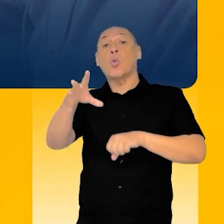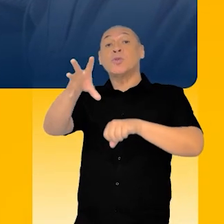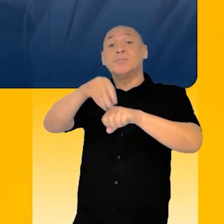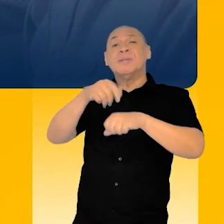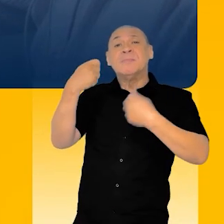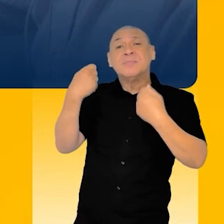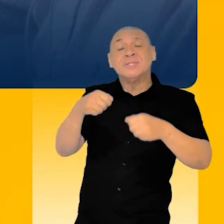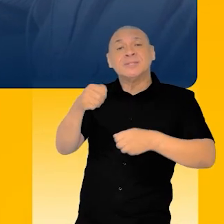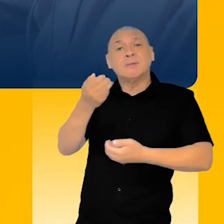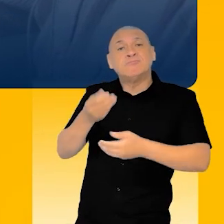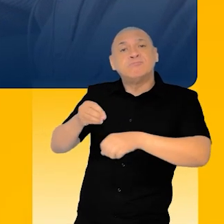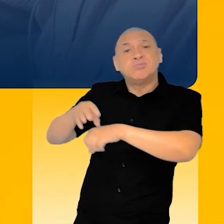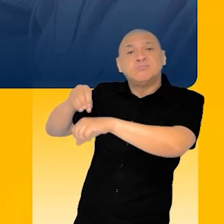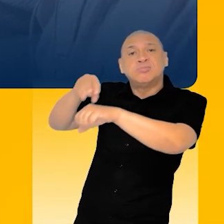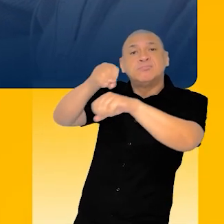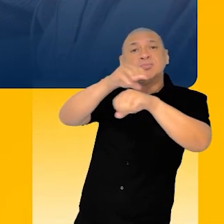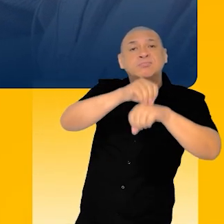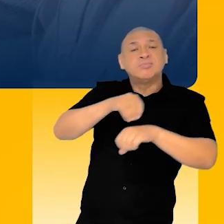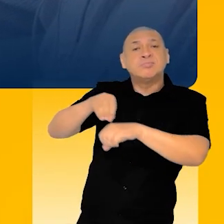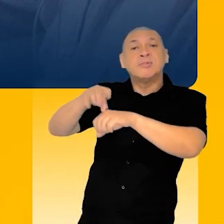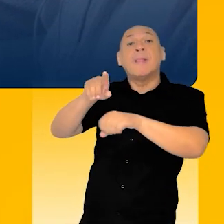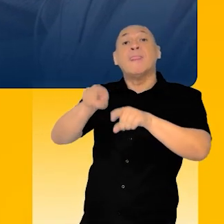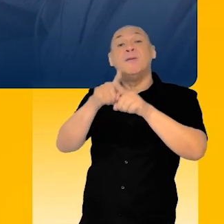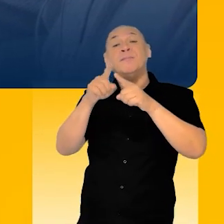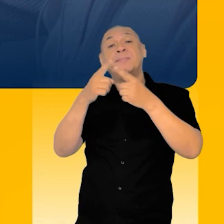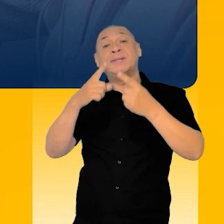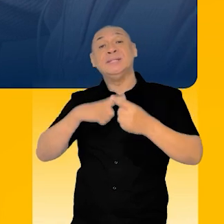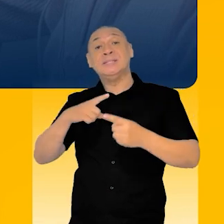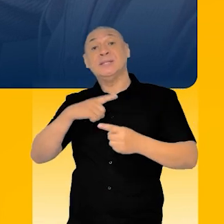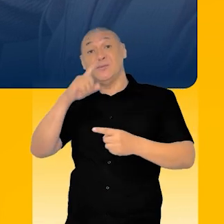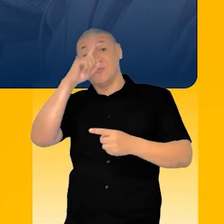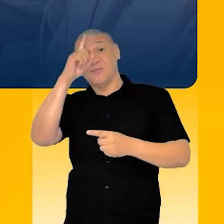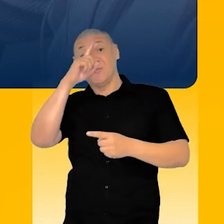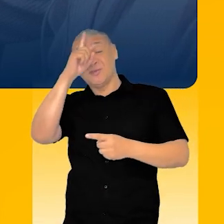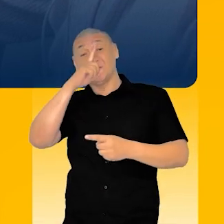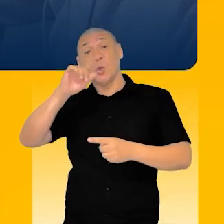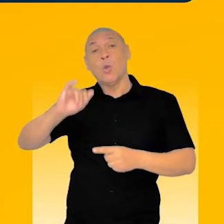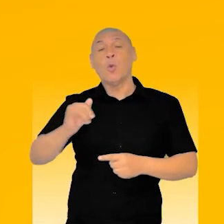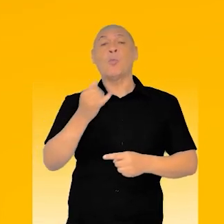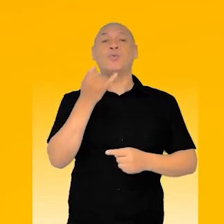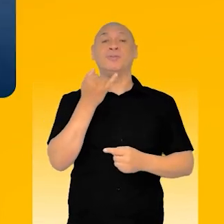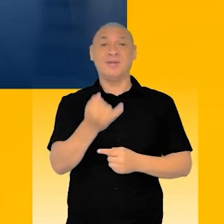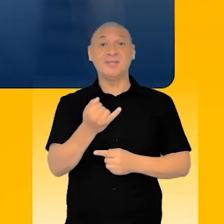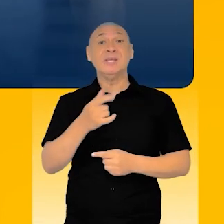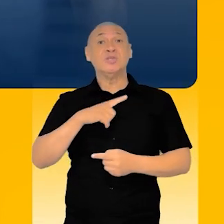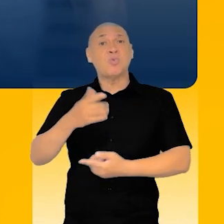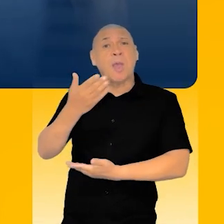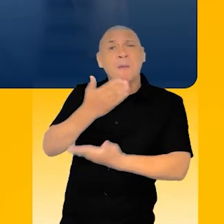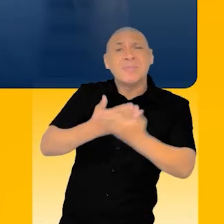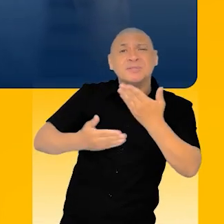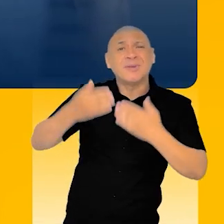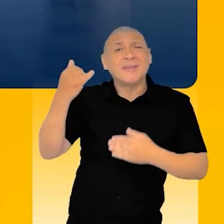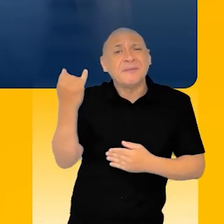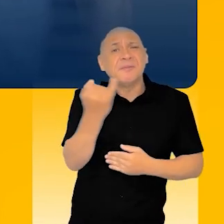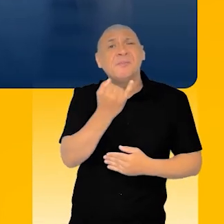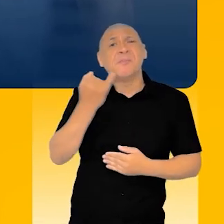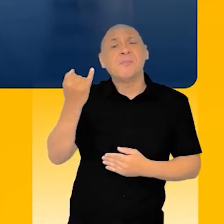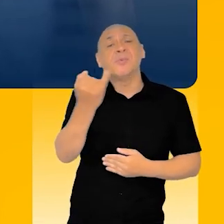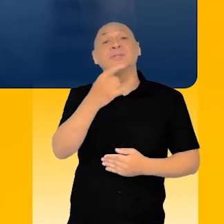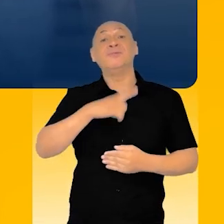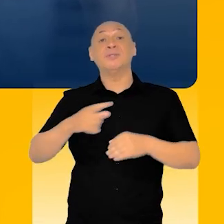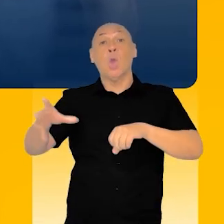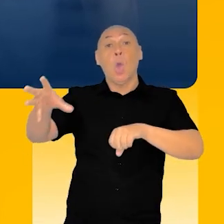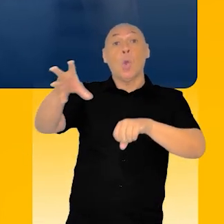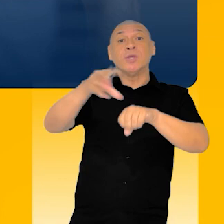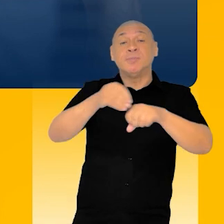conhecimento precisa estar em movimento, sendo compartilhado, aplicado e criando novas oportunidades. Sua participação é fundamental para fazer